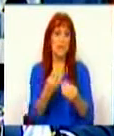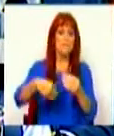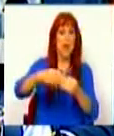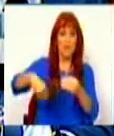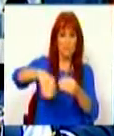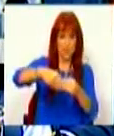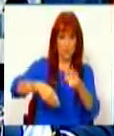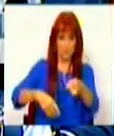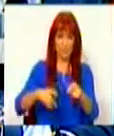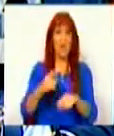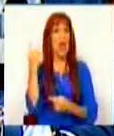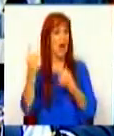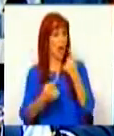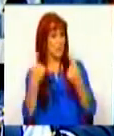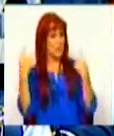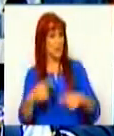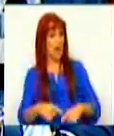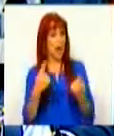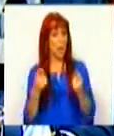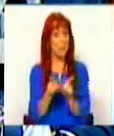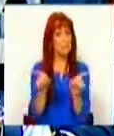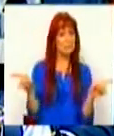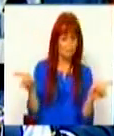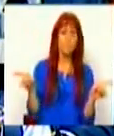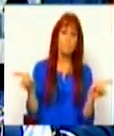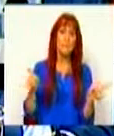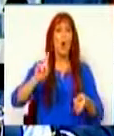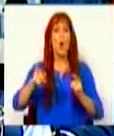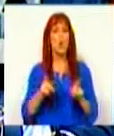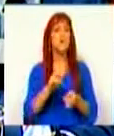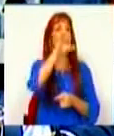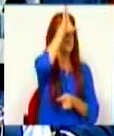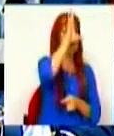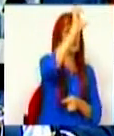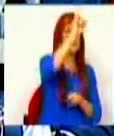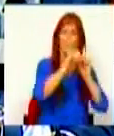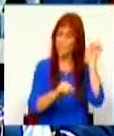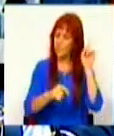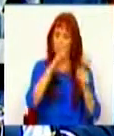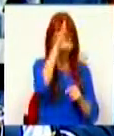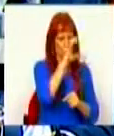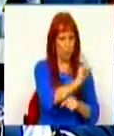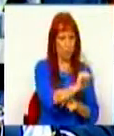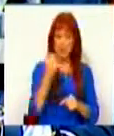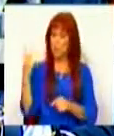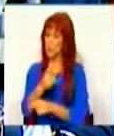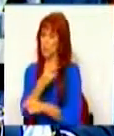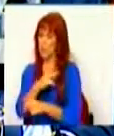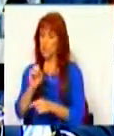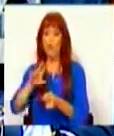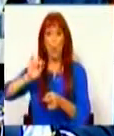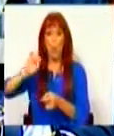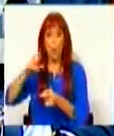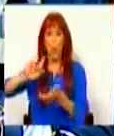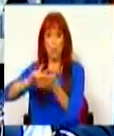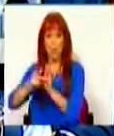suplementares. Por vezes tem havido alguma divergência entre Estado, ou melhor, entre Governo e universidades ou